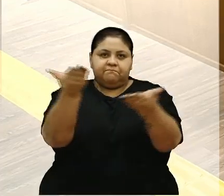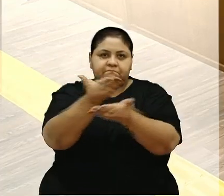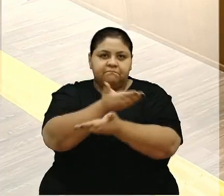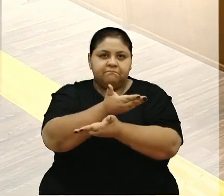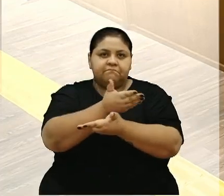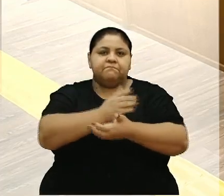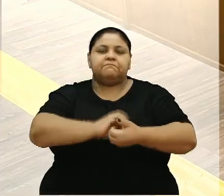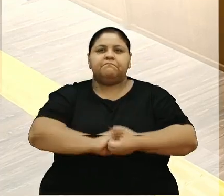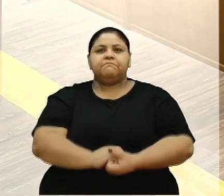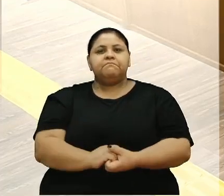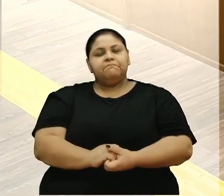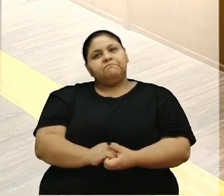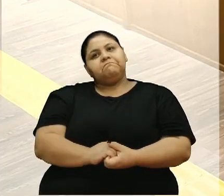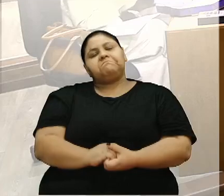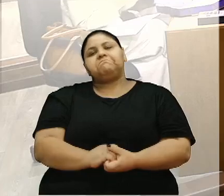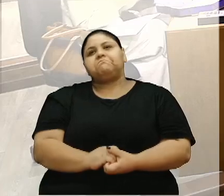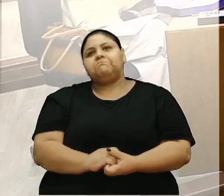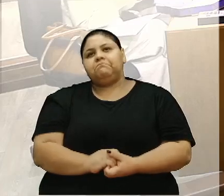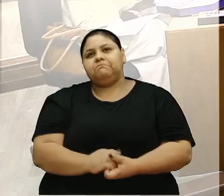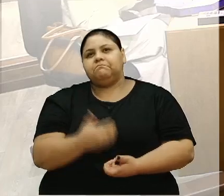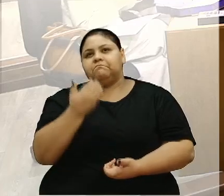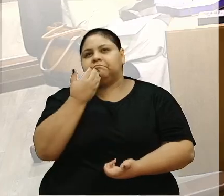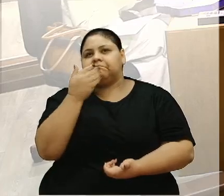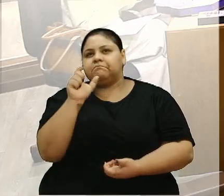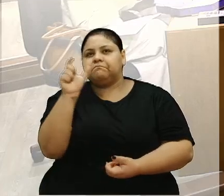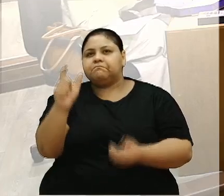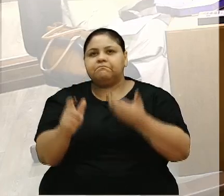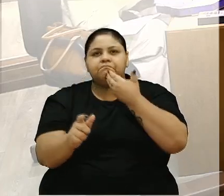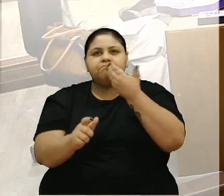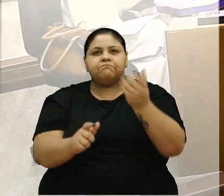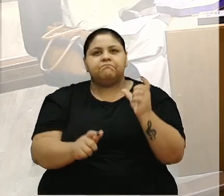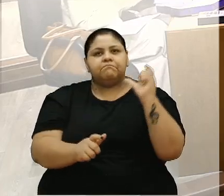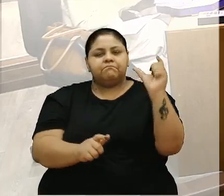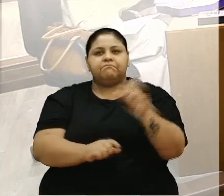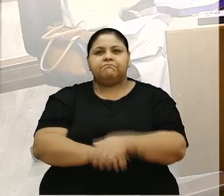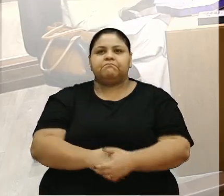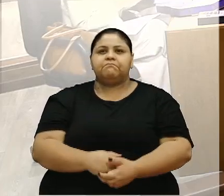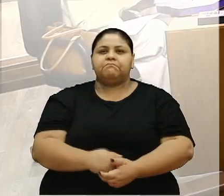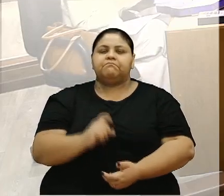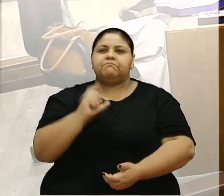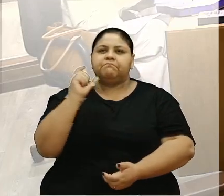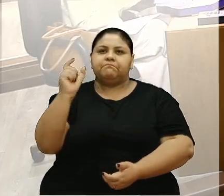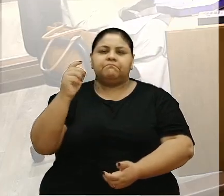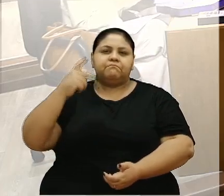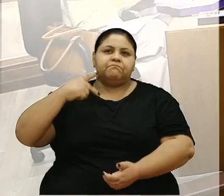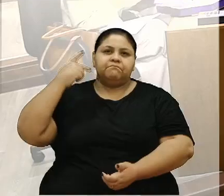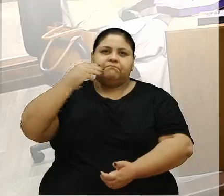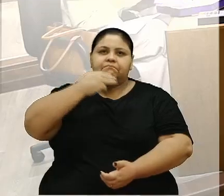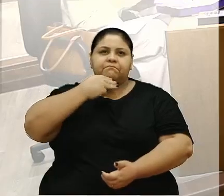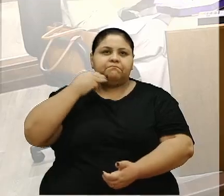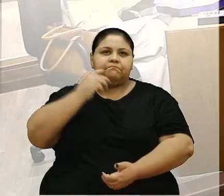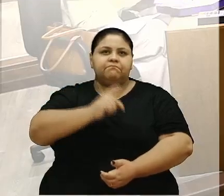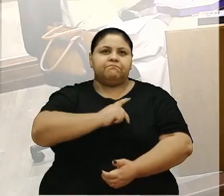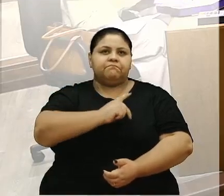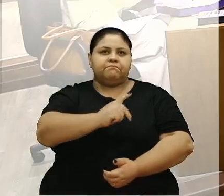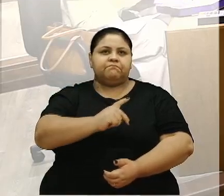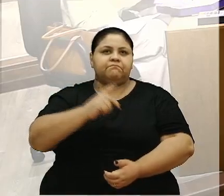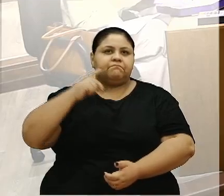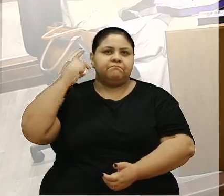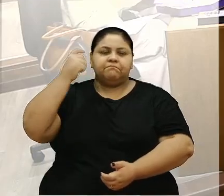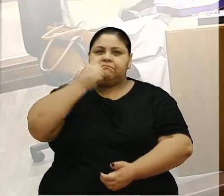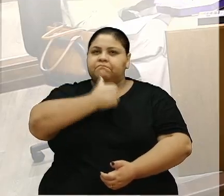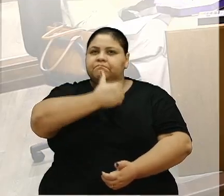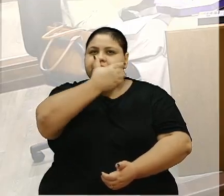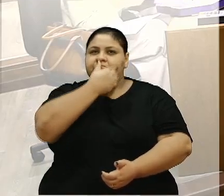senhoras vereadoras, senhores vereadores. Então peço a palavra. Peço a palavra. Com a palavra, vereador Bortola. Senhora presidente, senhoras e senhores